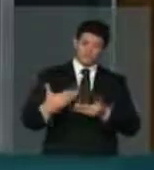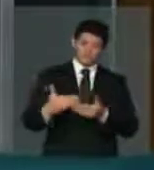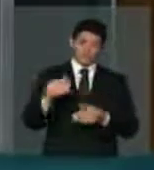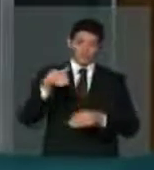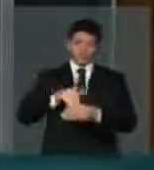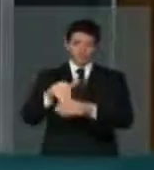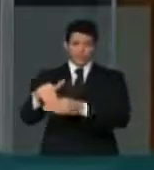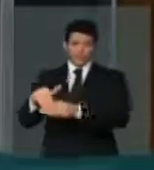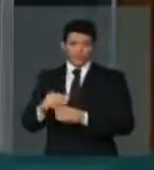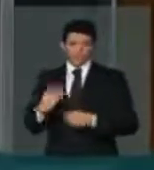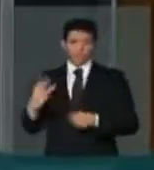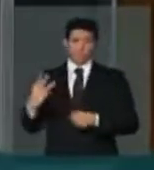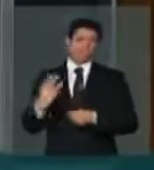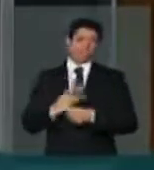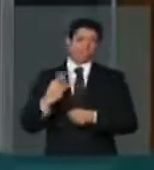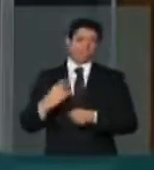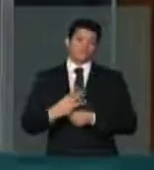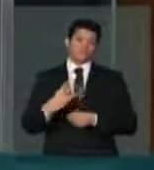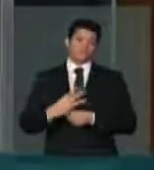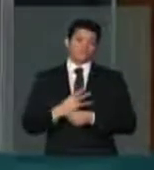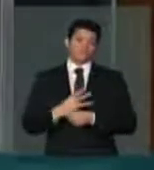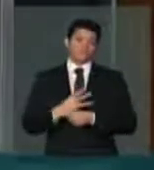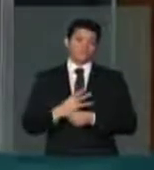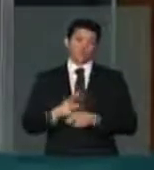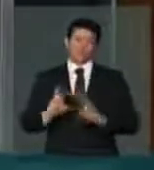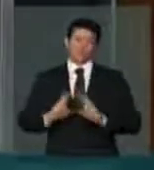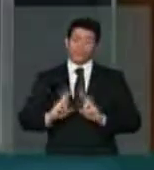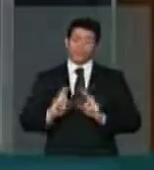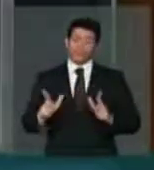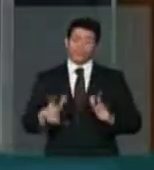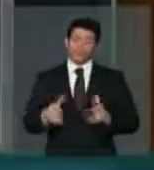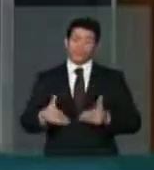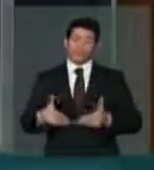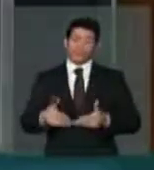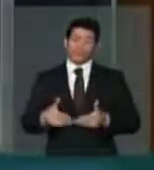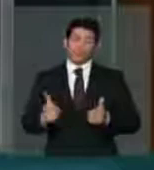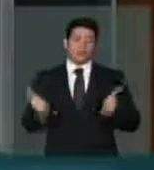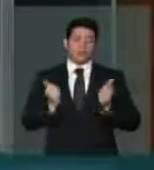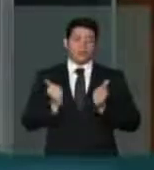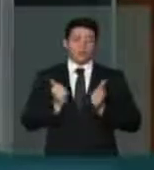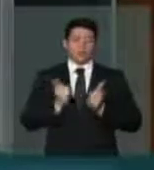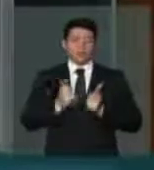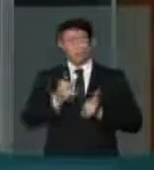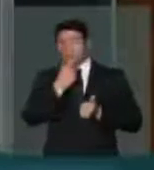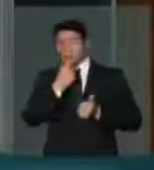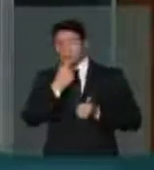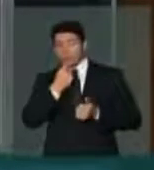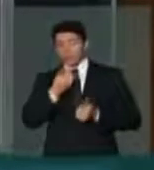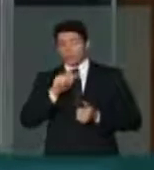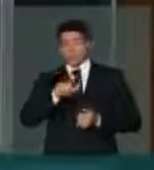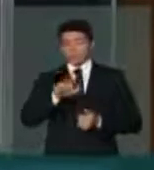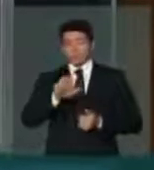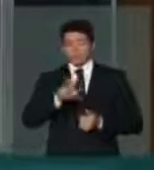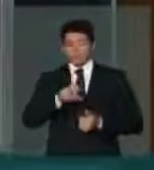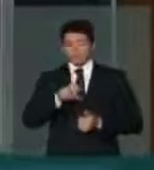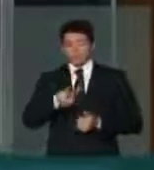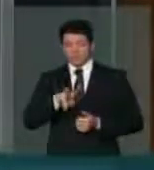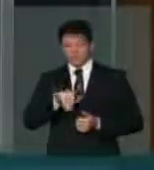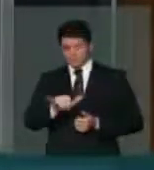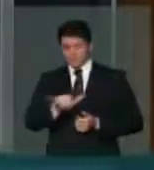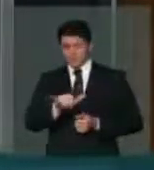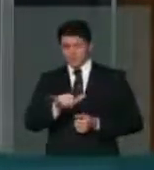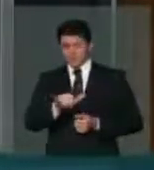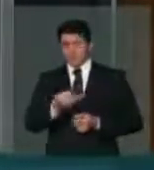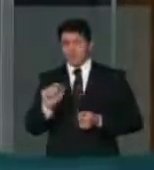da terceirização. Não é à toa que o ministro Joaquim Levy se dirigiu